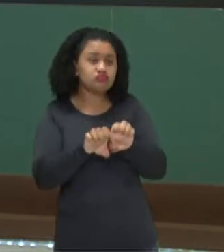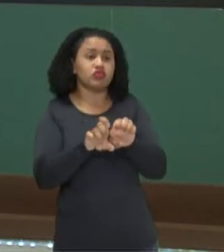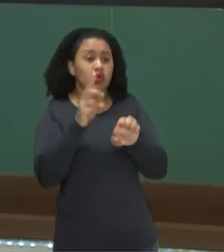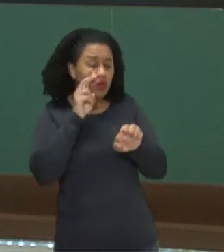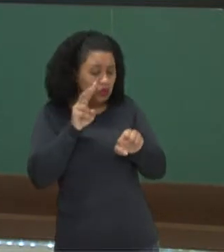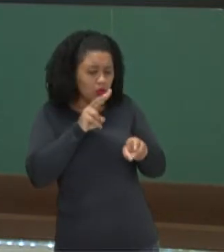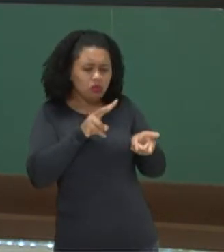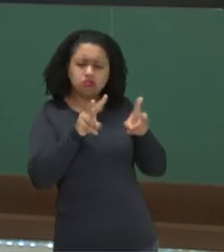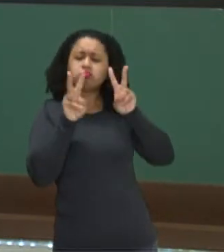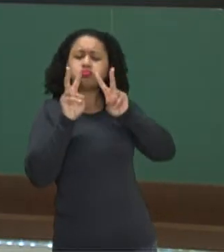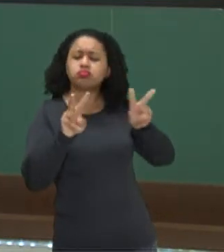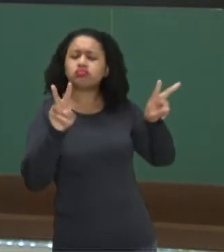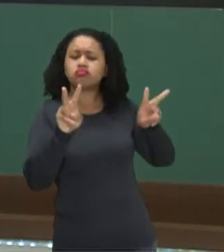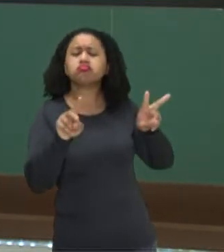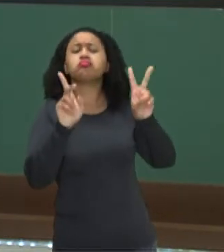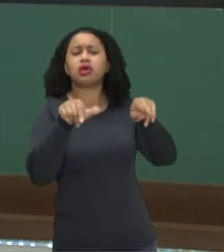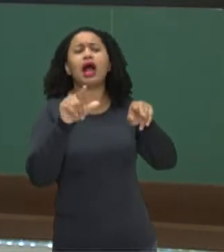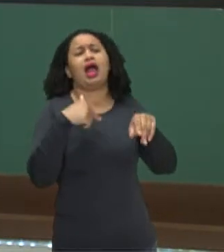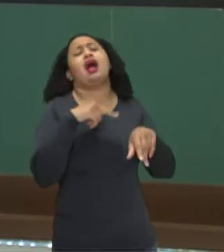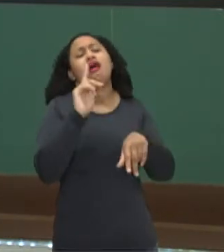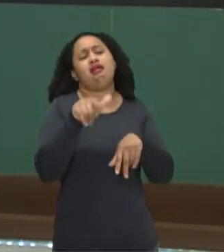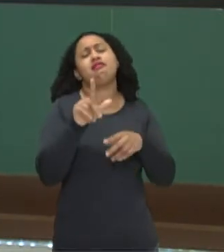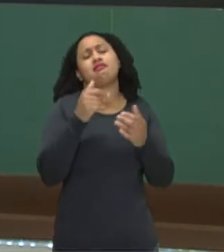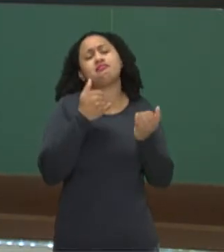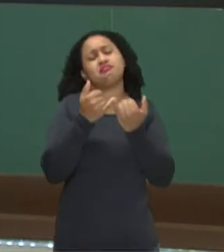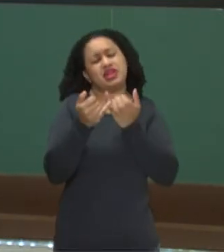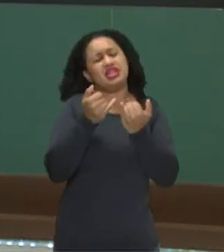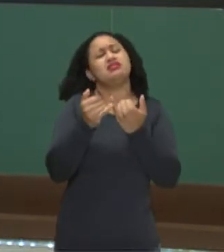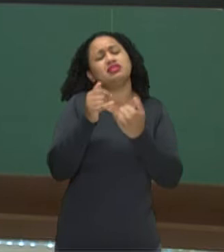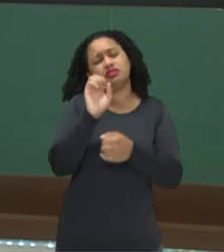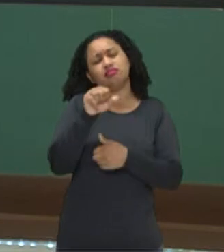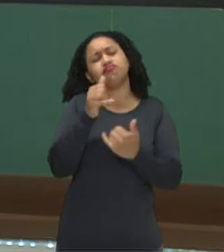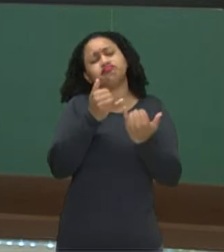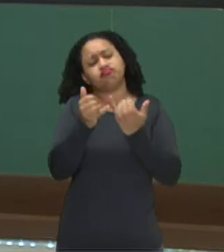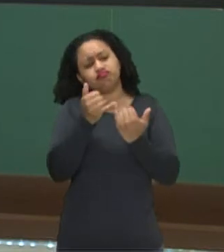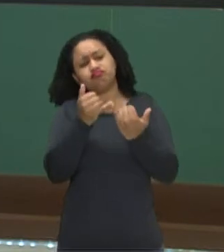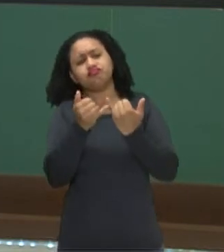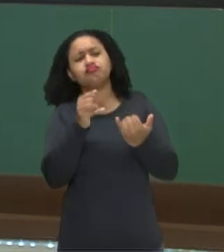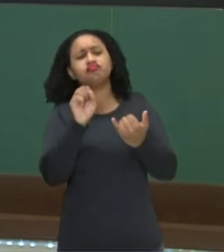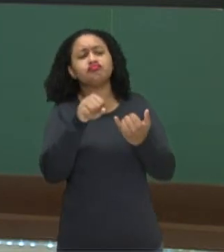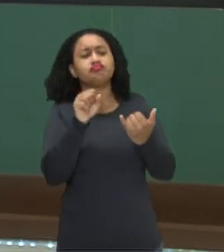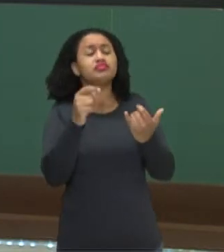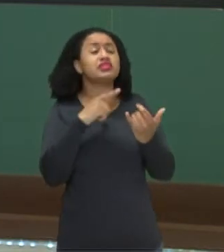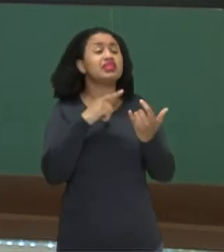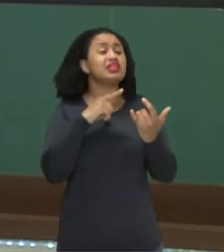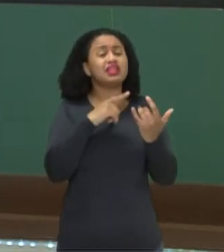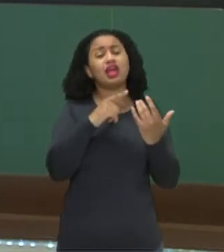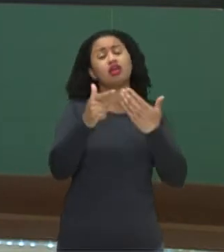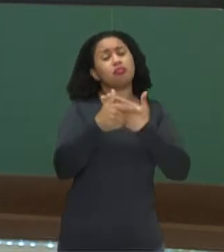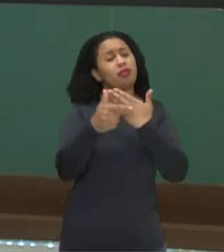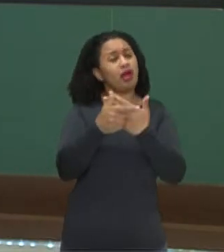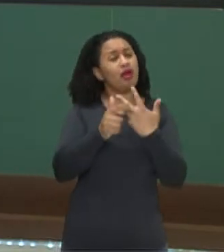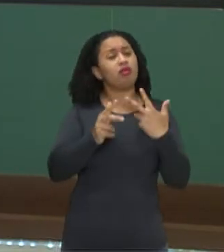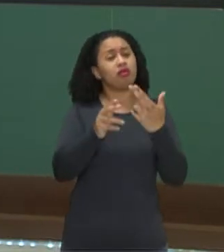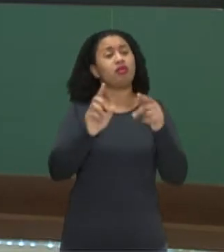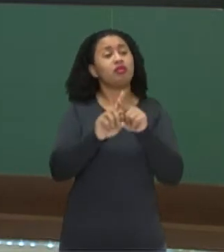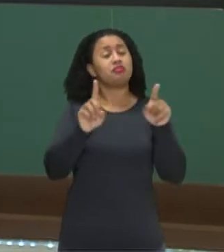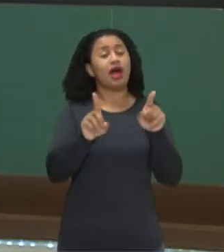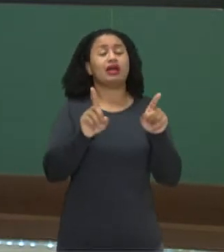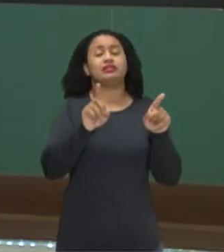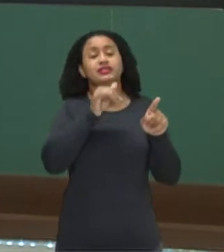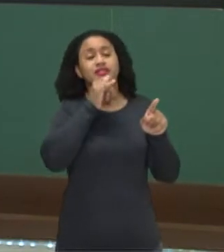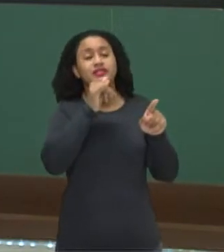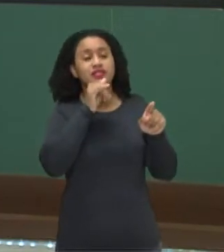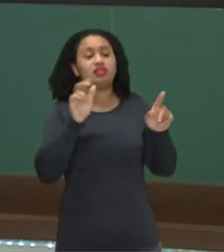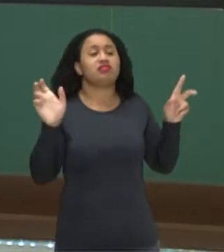primeira vista, você pensa, né? Ah, elas são bem similares, elas são semelhantes, elas têm a mesma função. No caso da asa